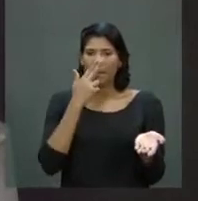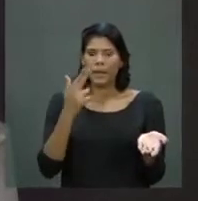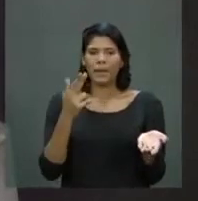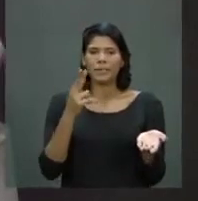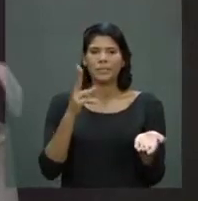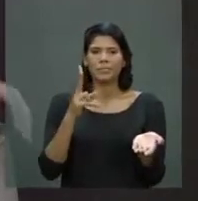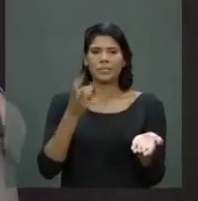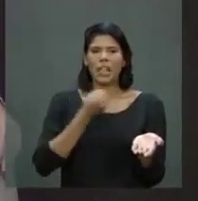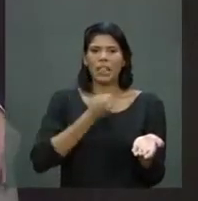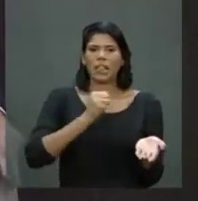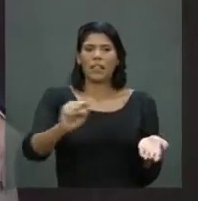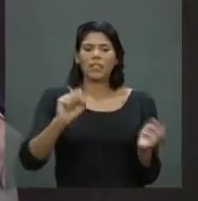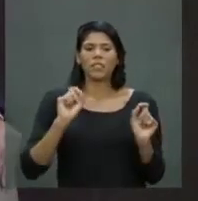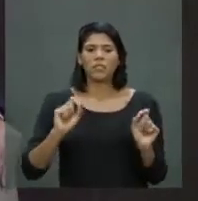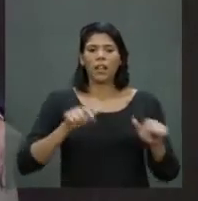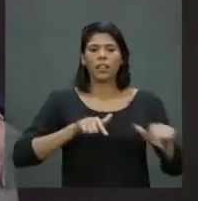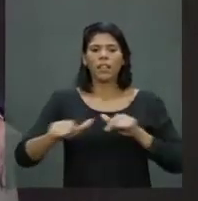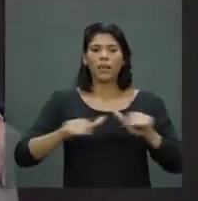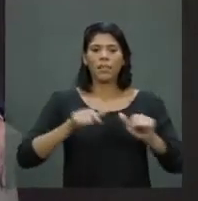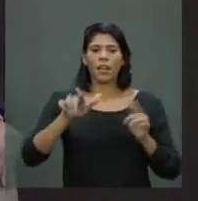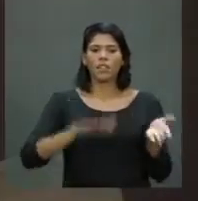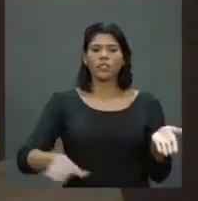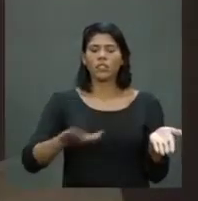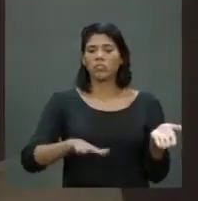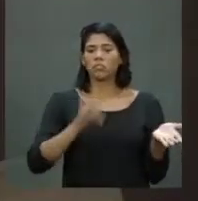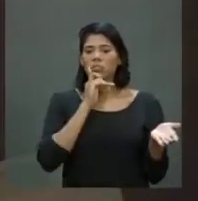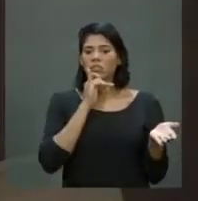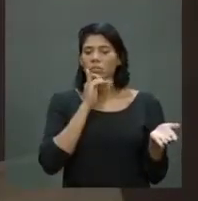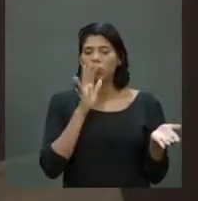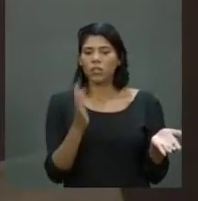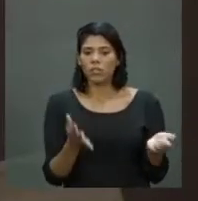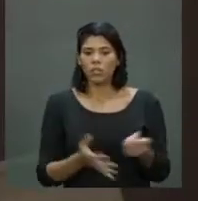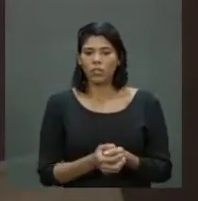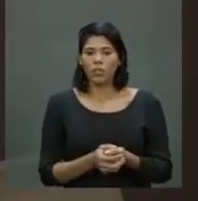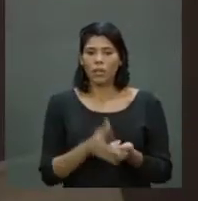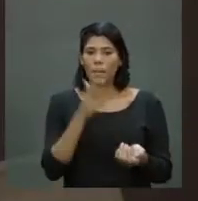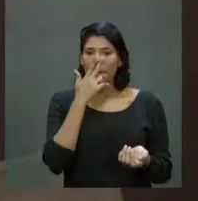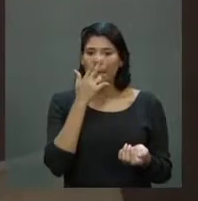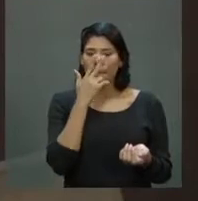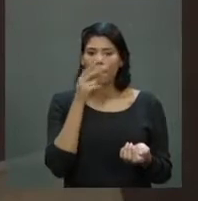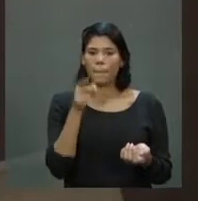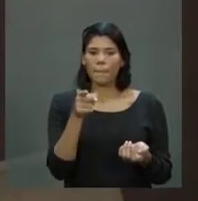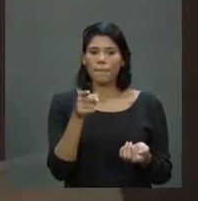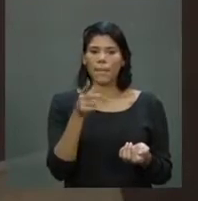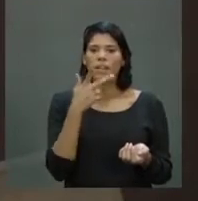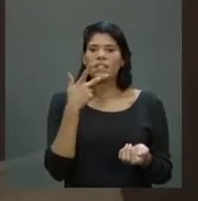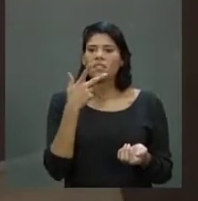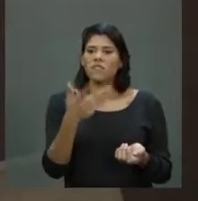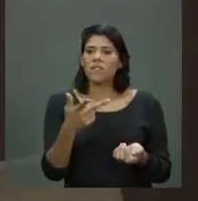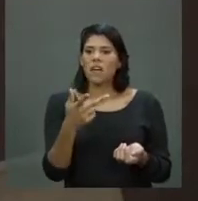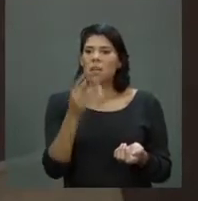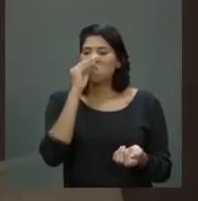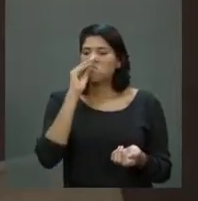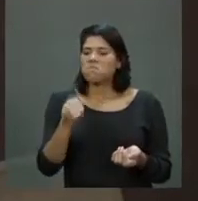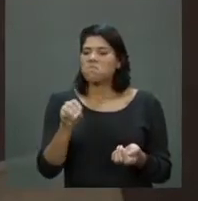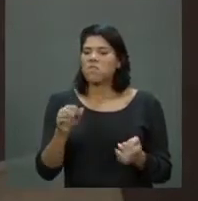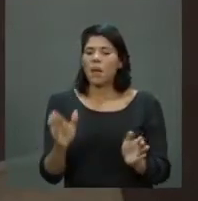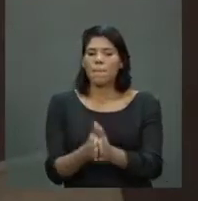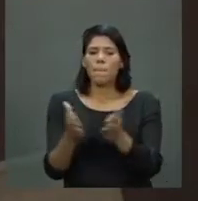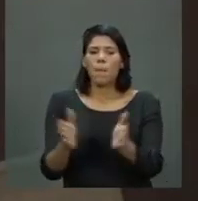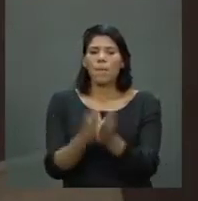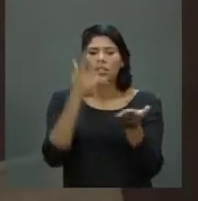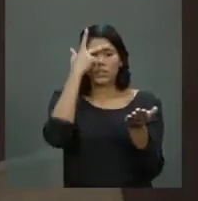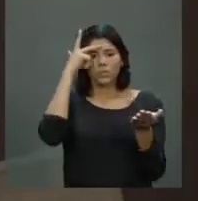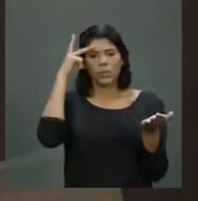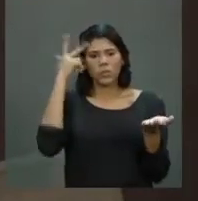e defende o trabalho infantil, por exemplo, ele desdenha da pobreza alheia. Nós